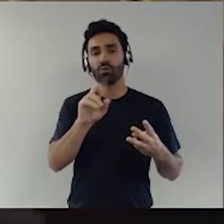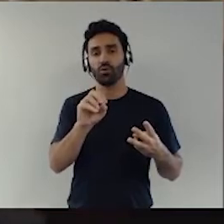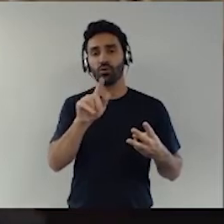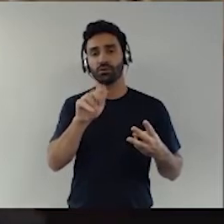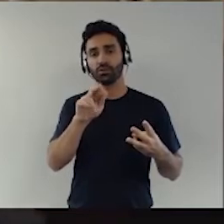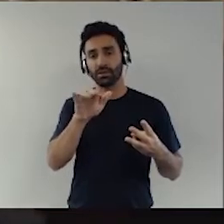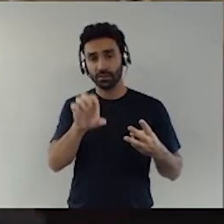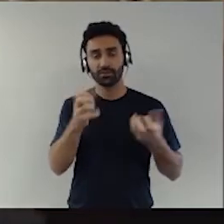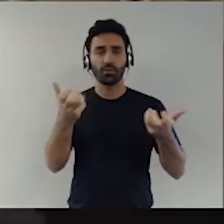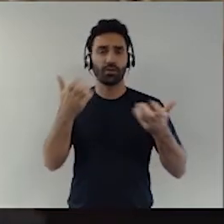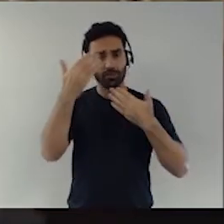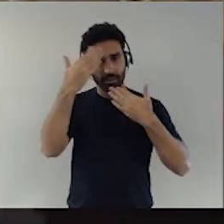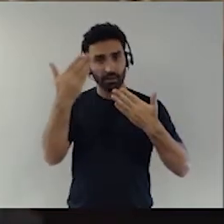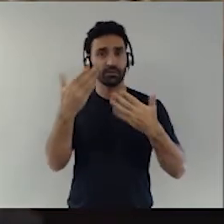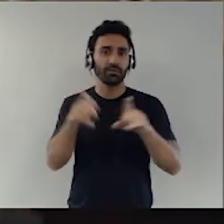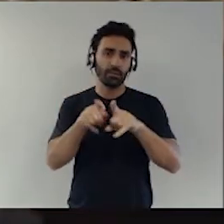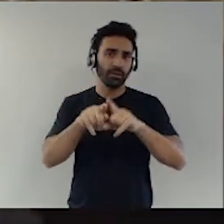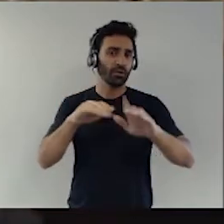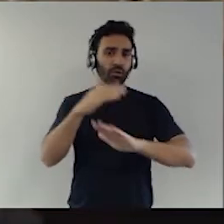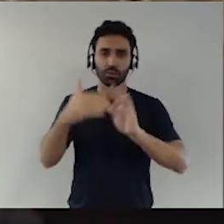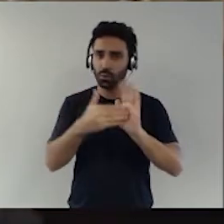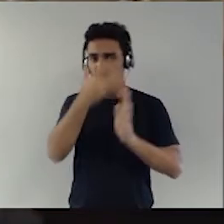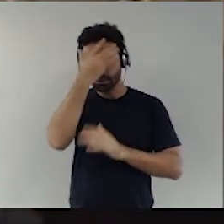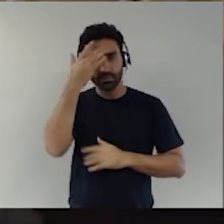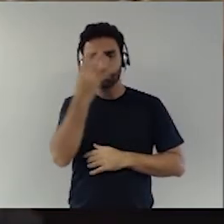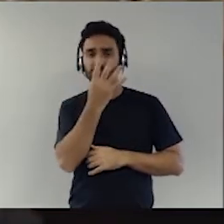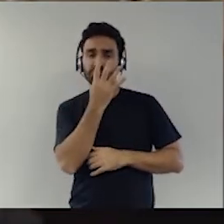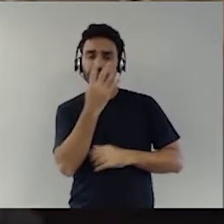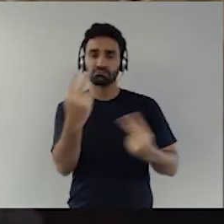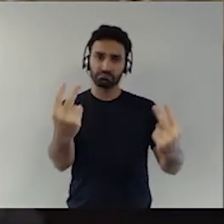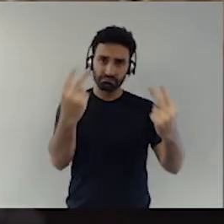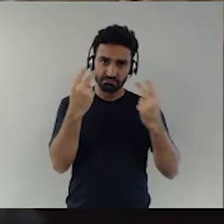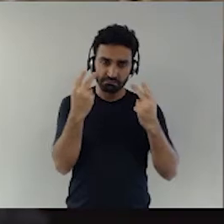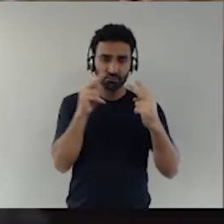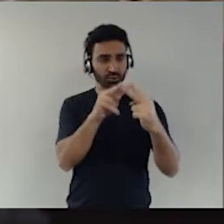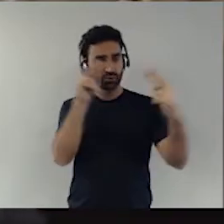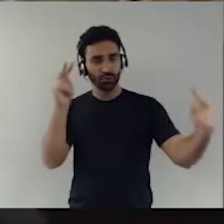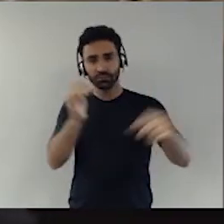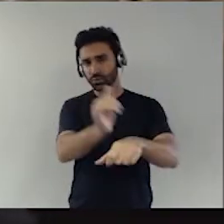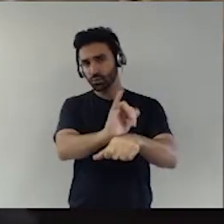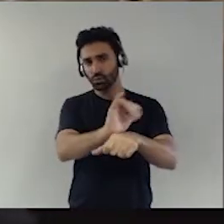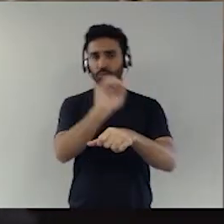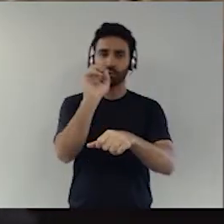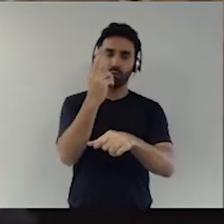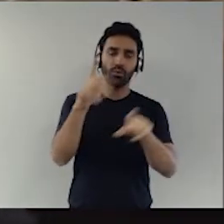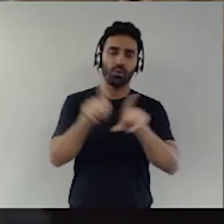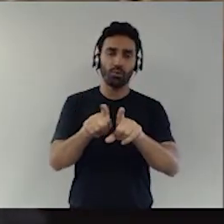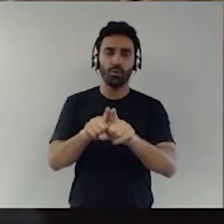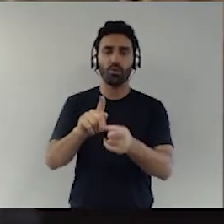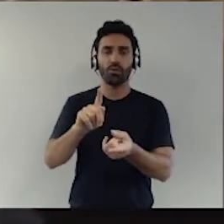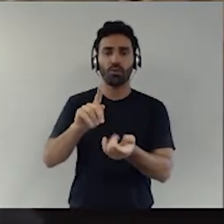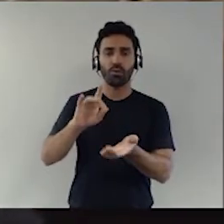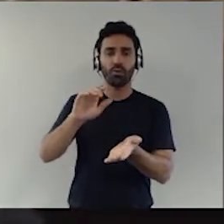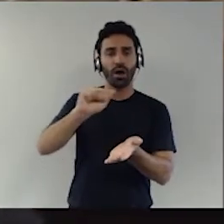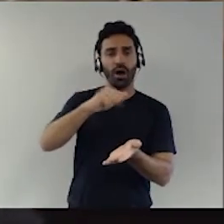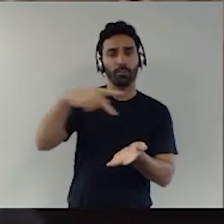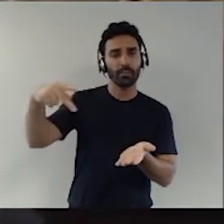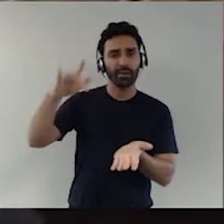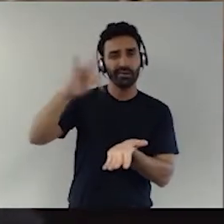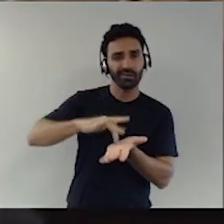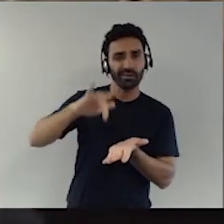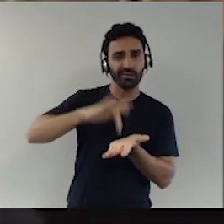Bonfim. Agradecer também a todos que estão aí nos assistindo via YouTube ou aplicativo do